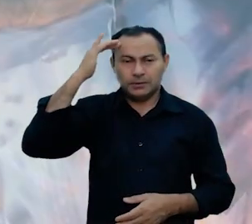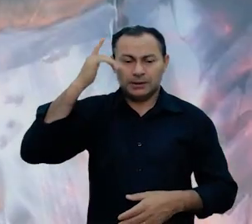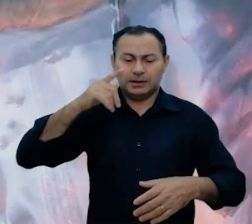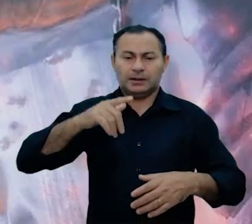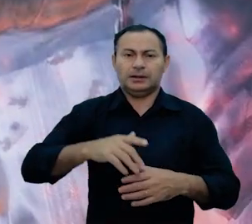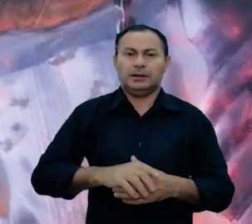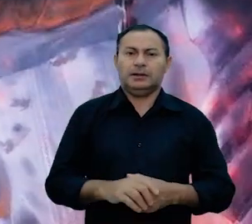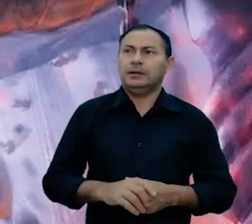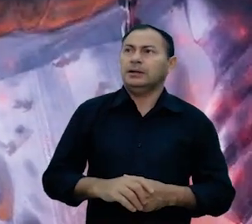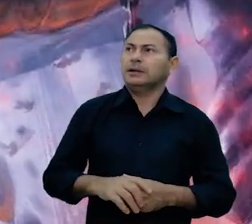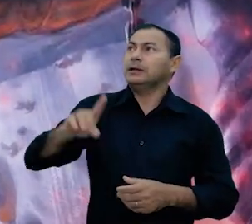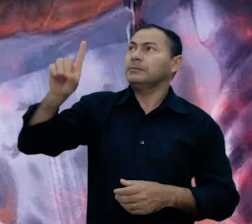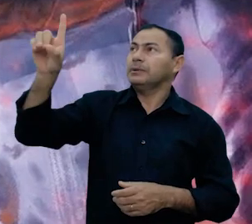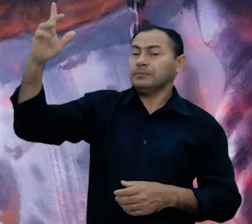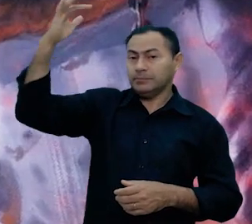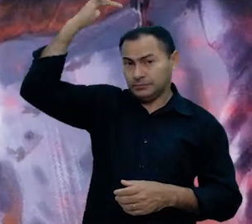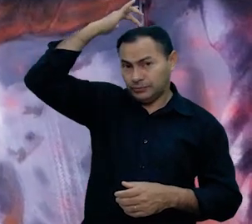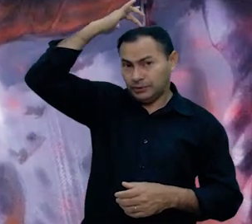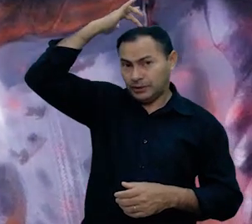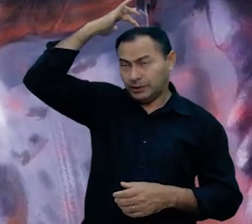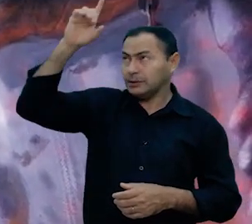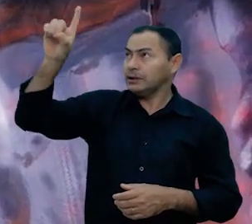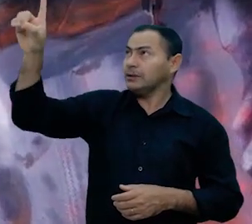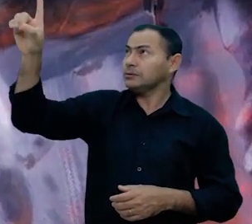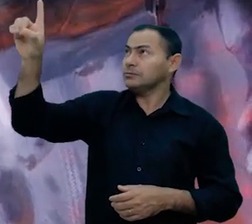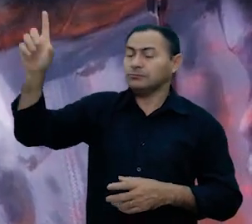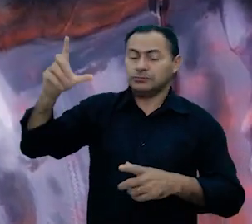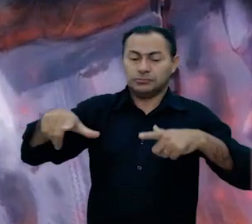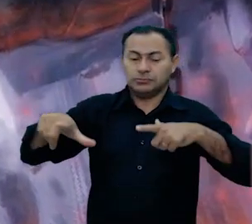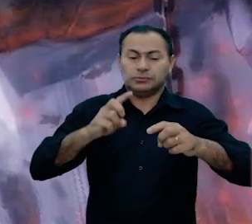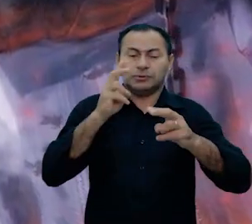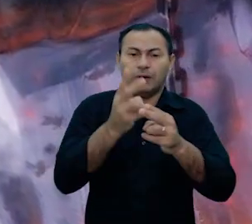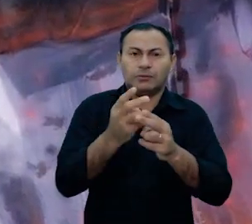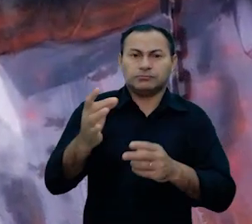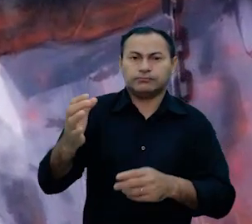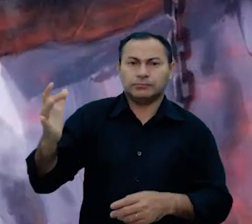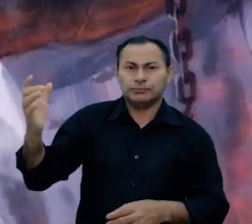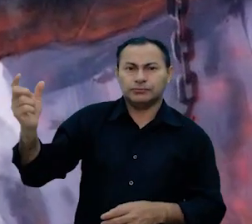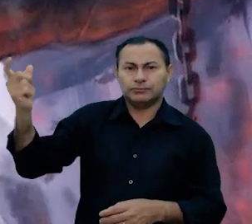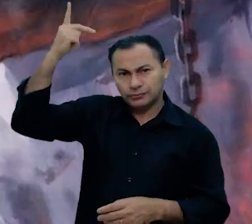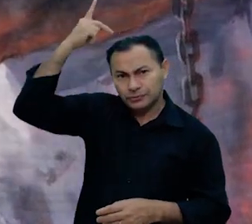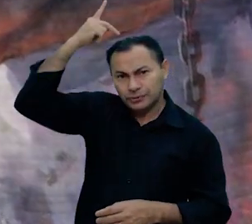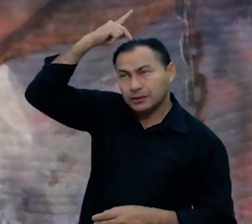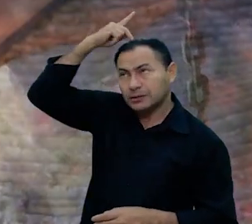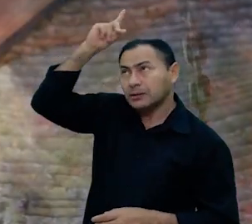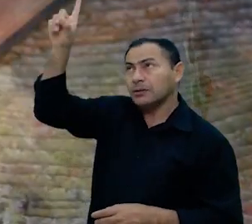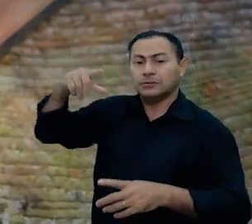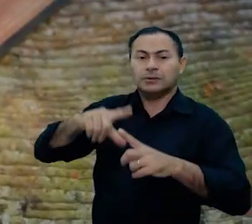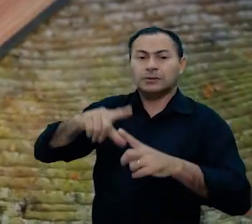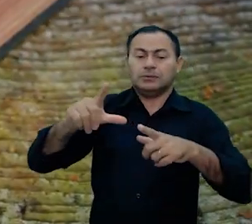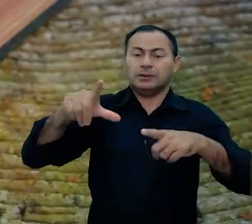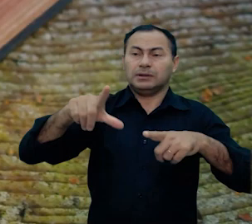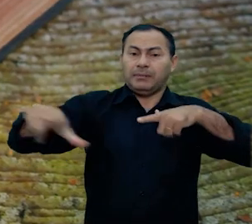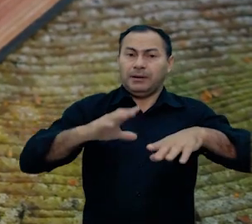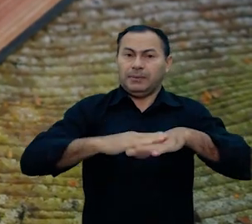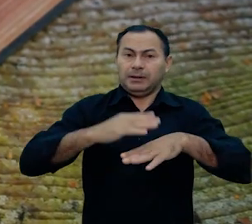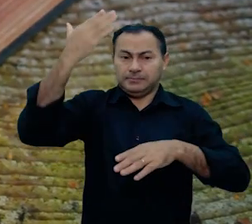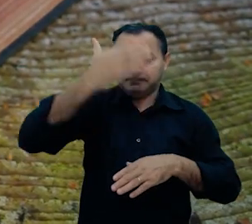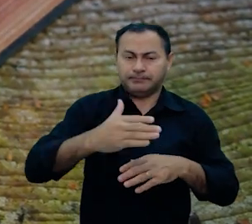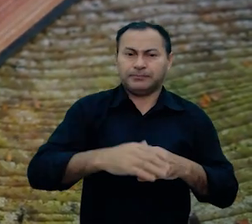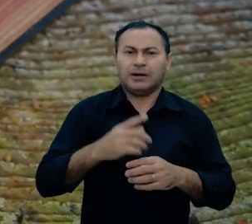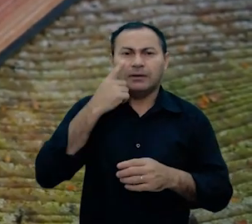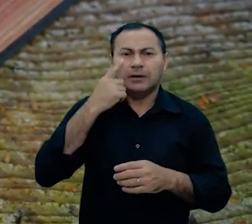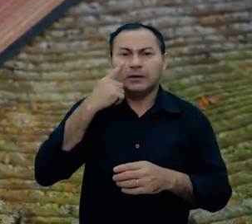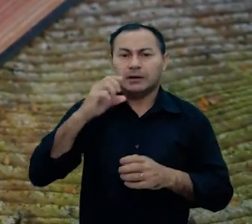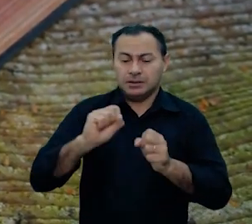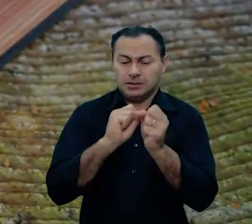maneira. Ele não vem sobre o seu povo e depois o deixa, como aconteceu com Sansão. No Novo Testamento lemos a seguinte palavra,